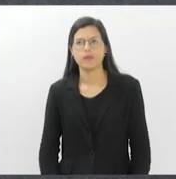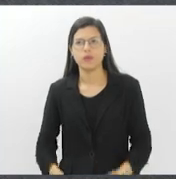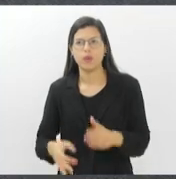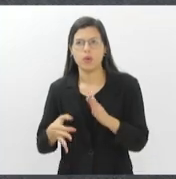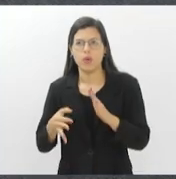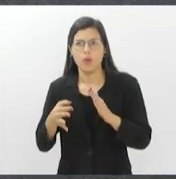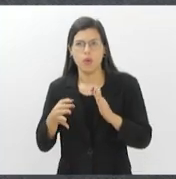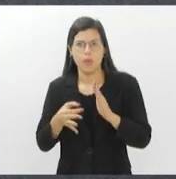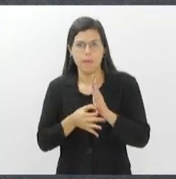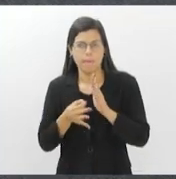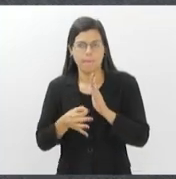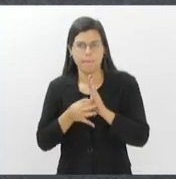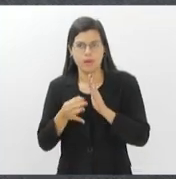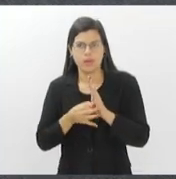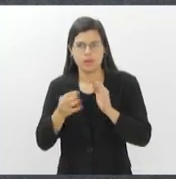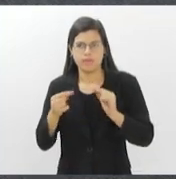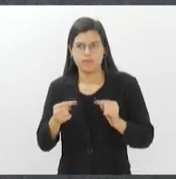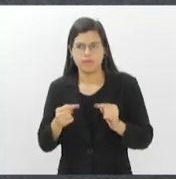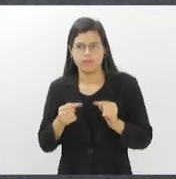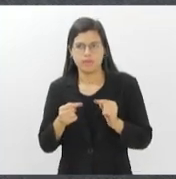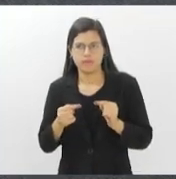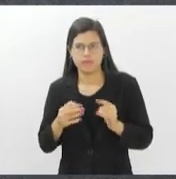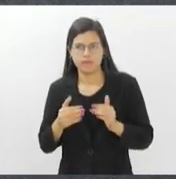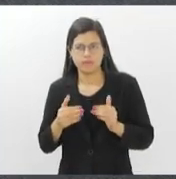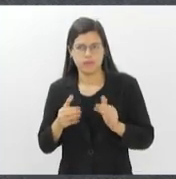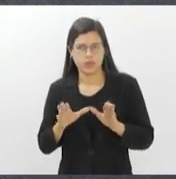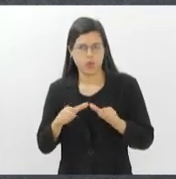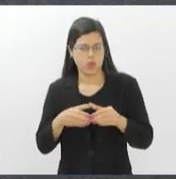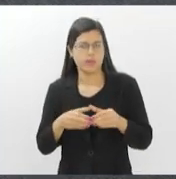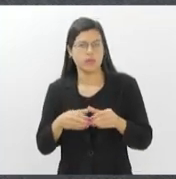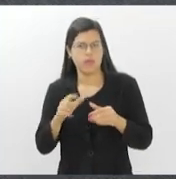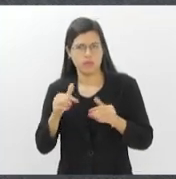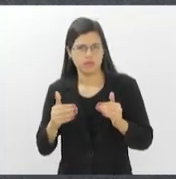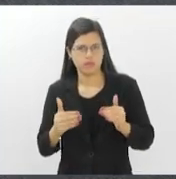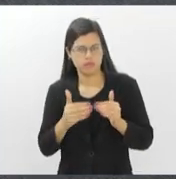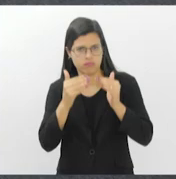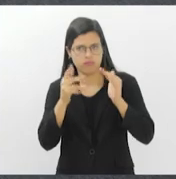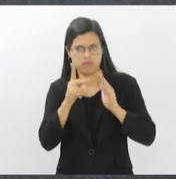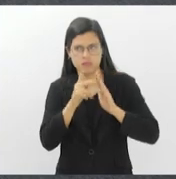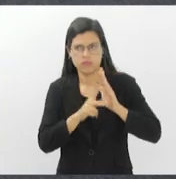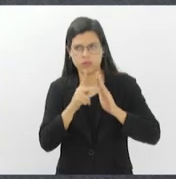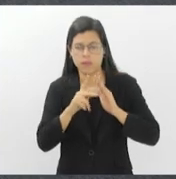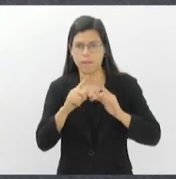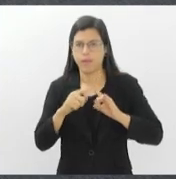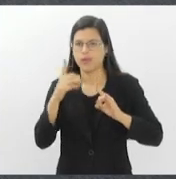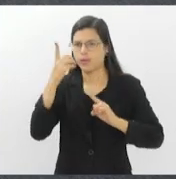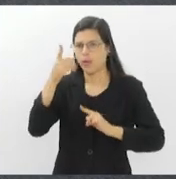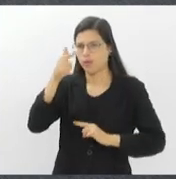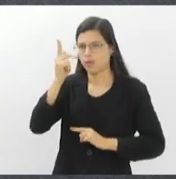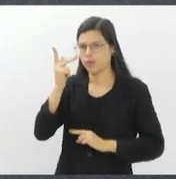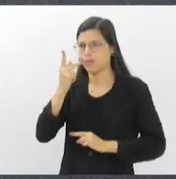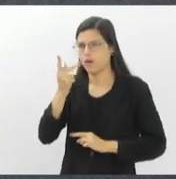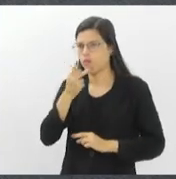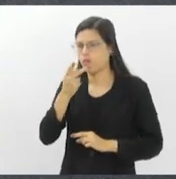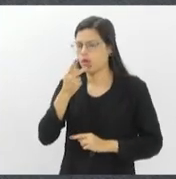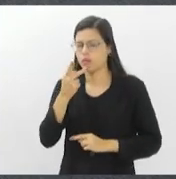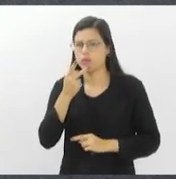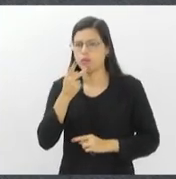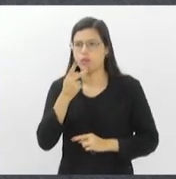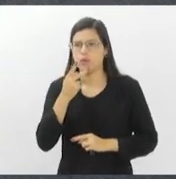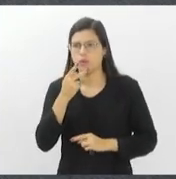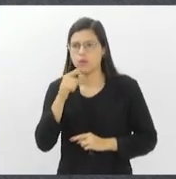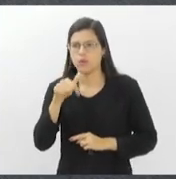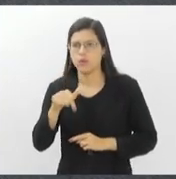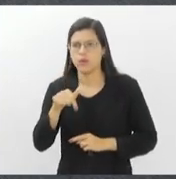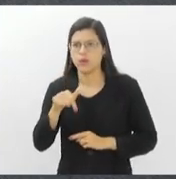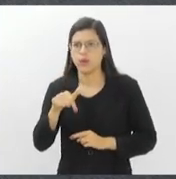favorável ao projeto, mas o deputado Luiz Paulo diz que esse parecer da CCJ tem a concordância da